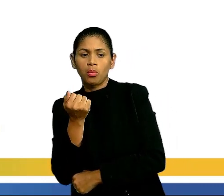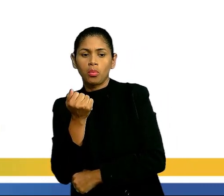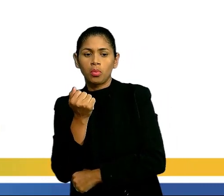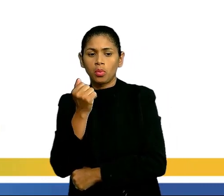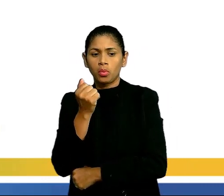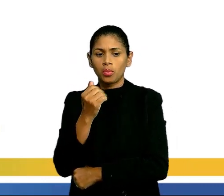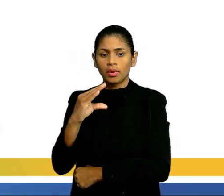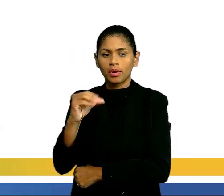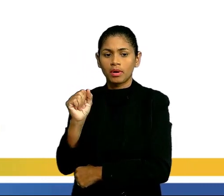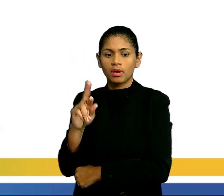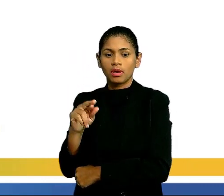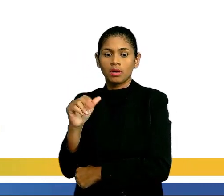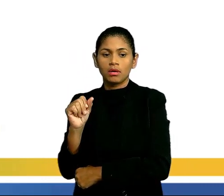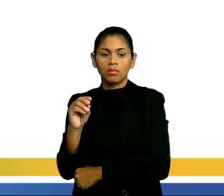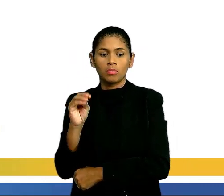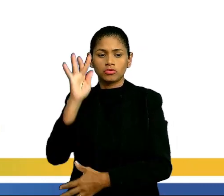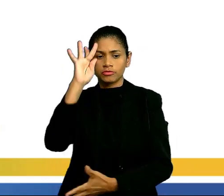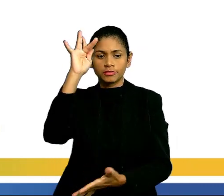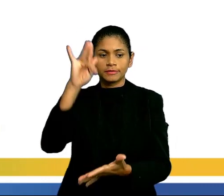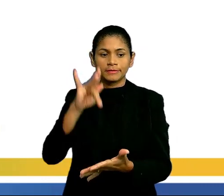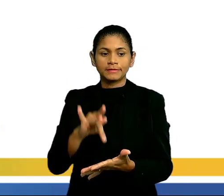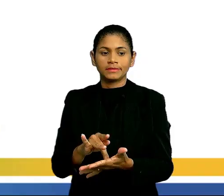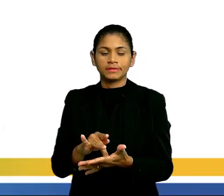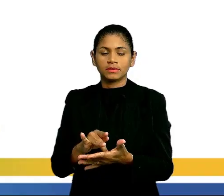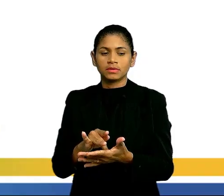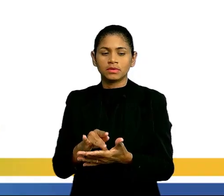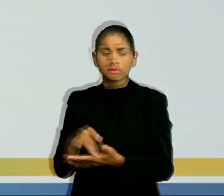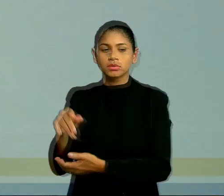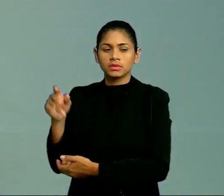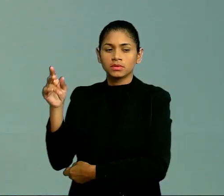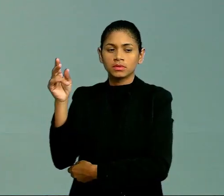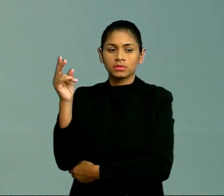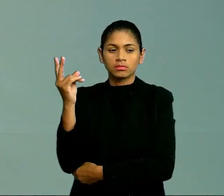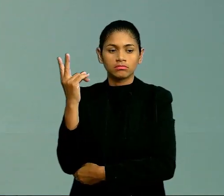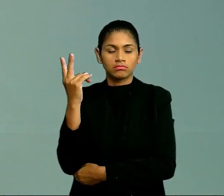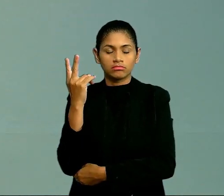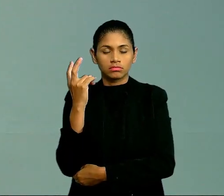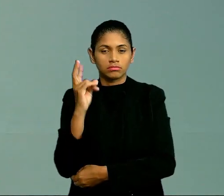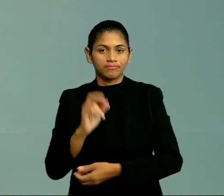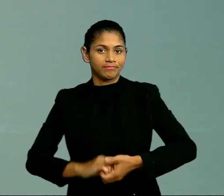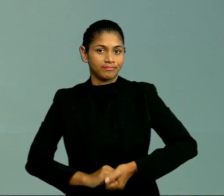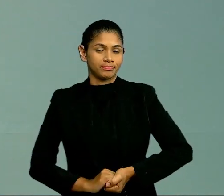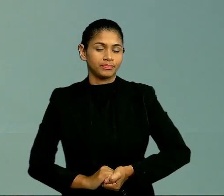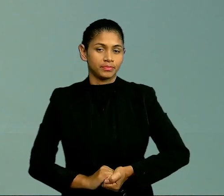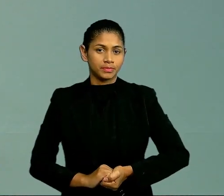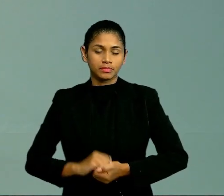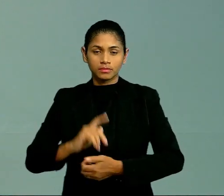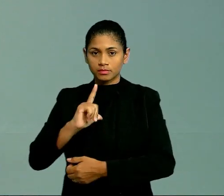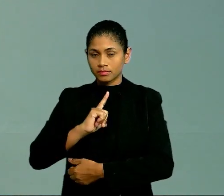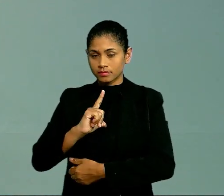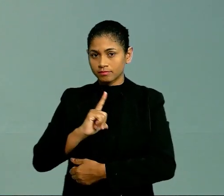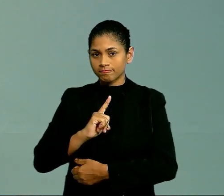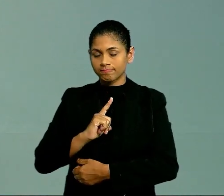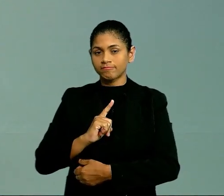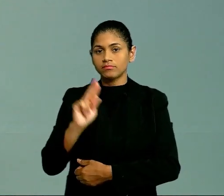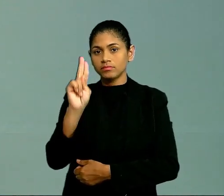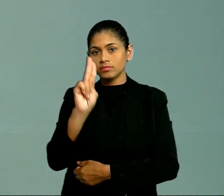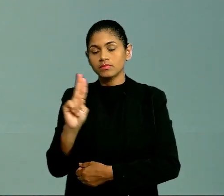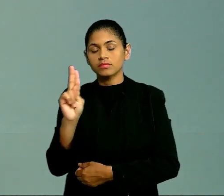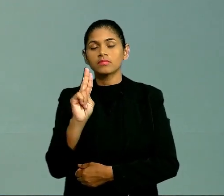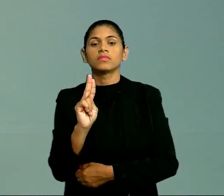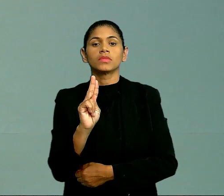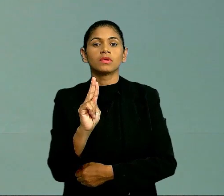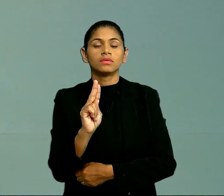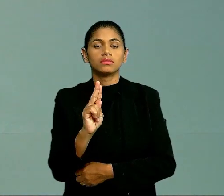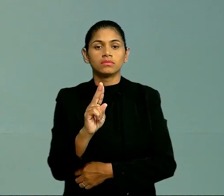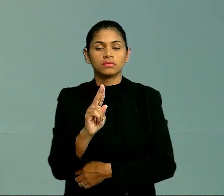com certidão de idade. Então, observa aí essa relação de intertextualidade, o uso desses elementos